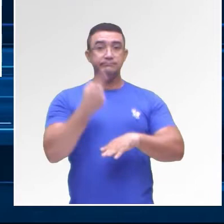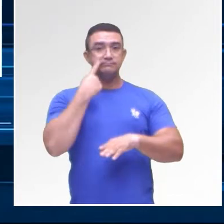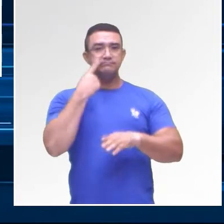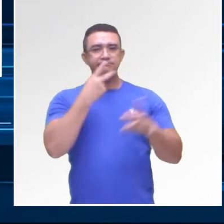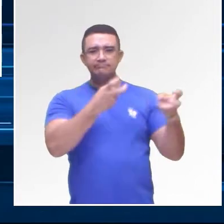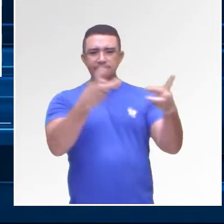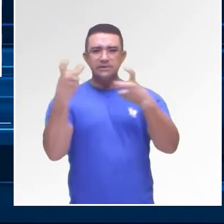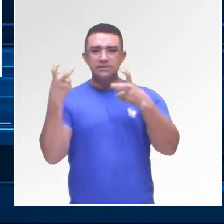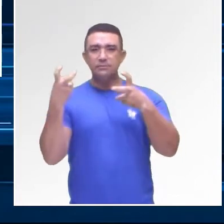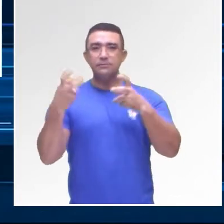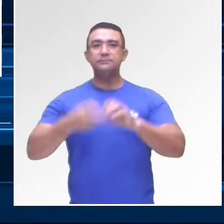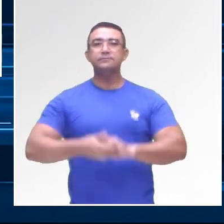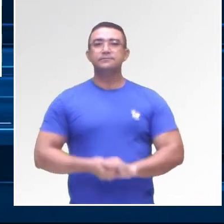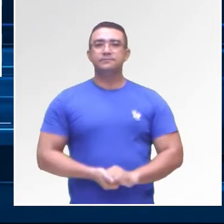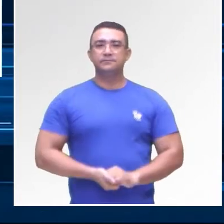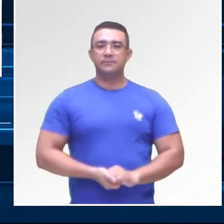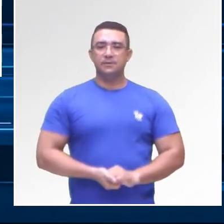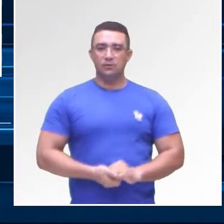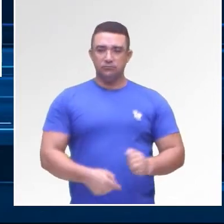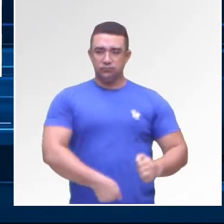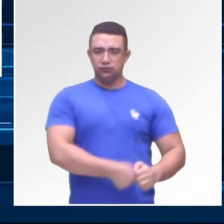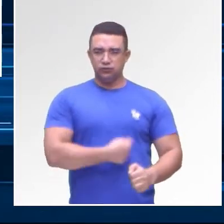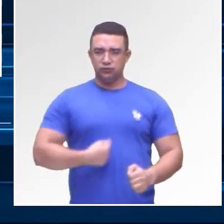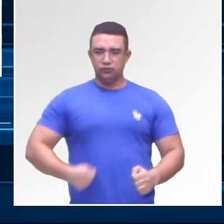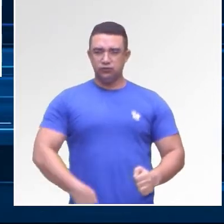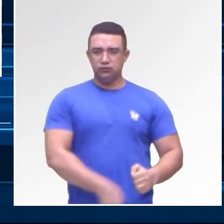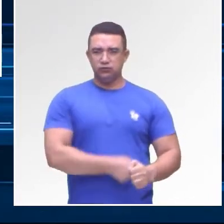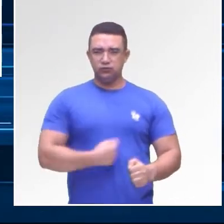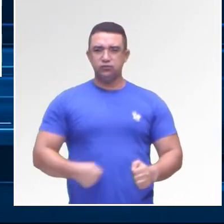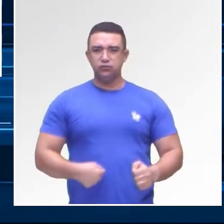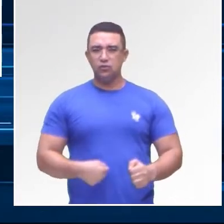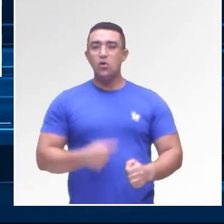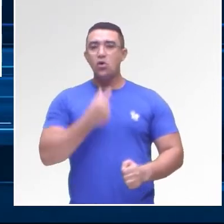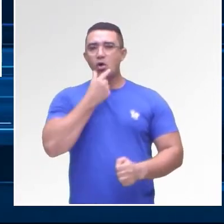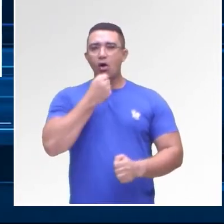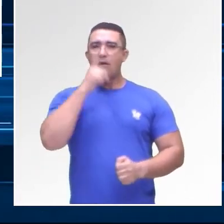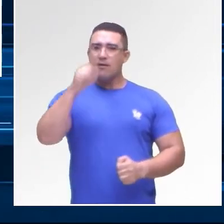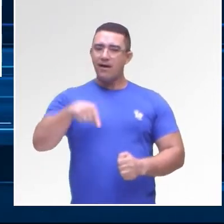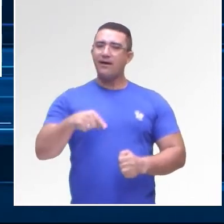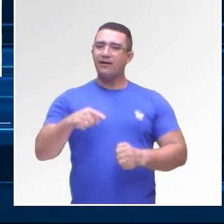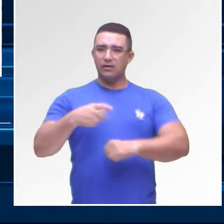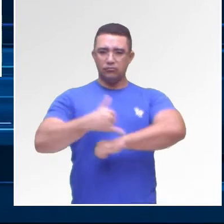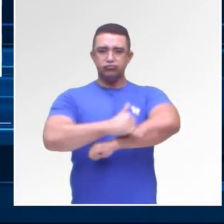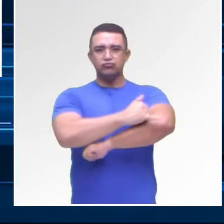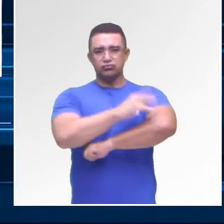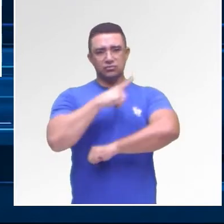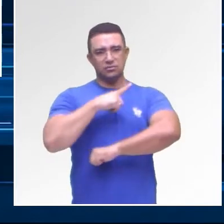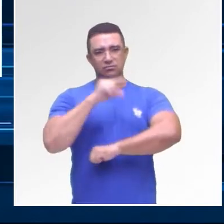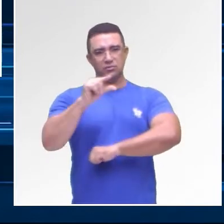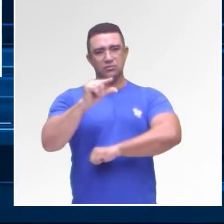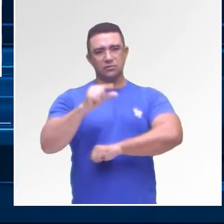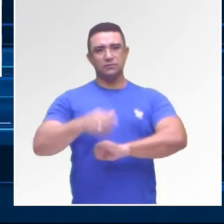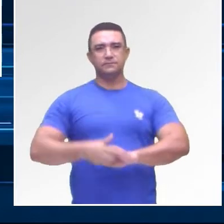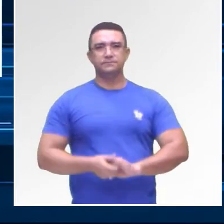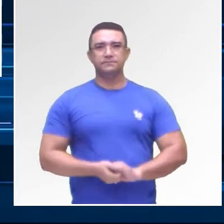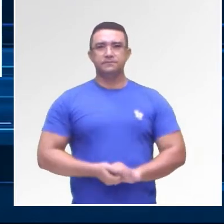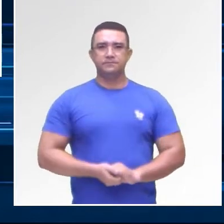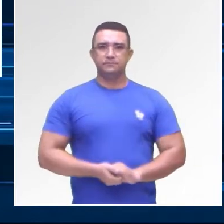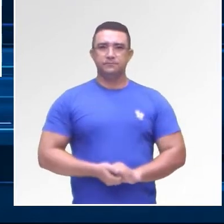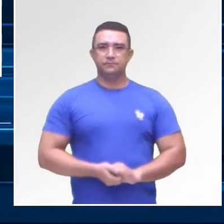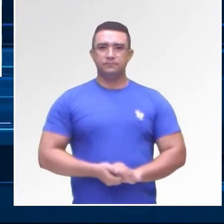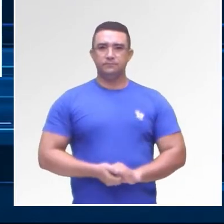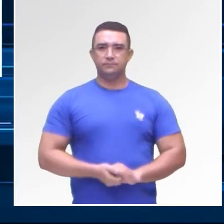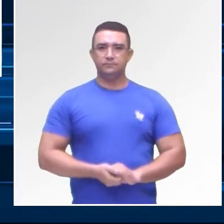ó, nessa região do abdômen aqui do nosso personagem, tá? Então esse aqui seria uma